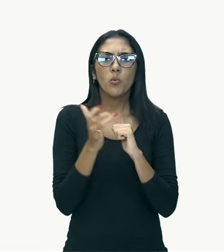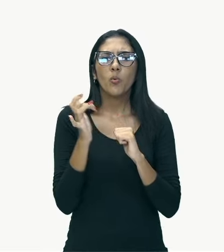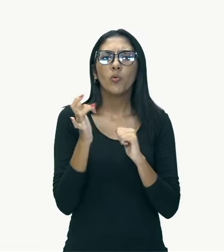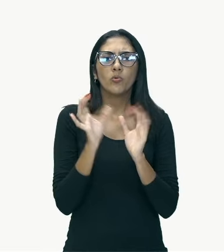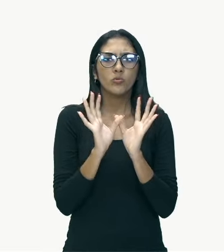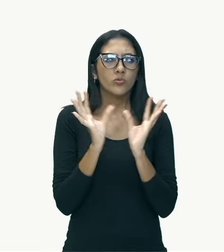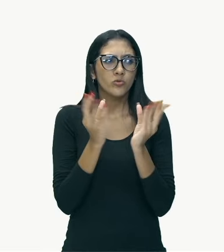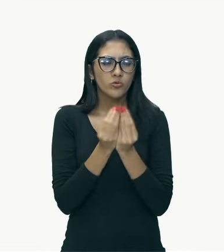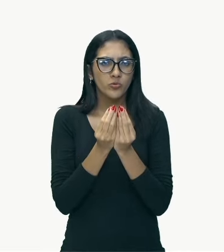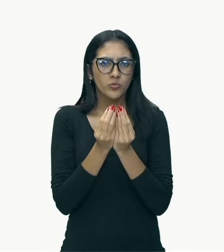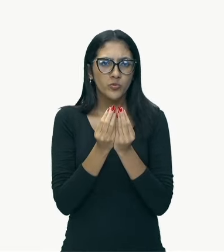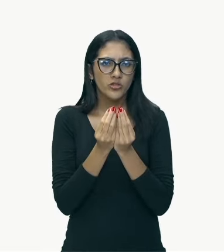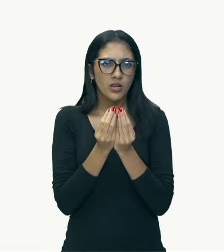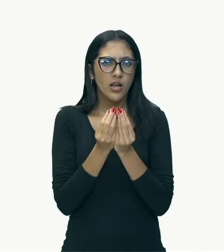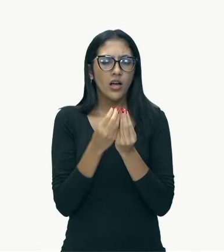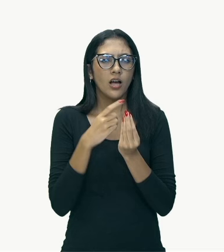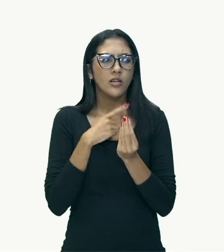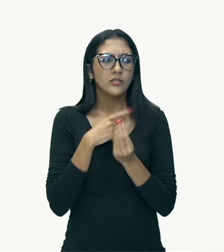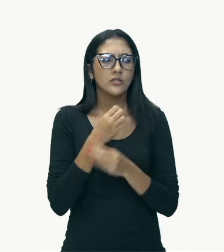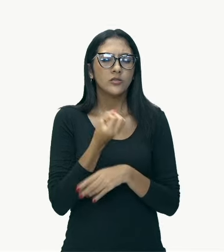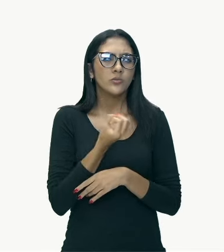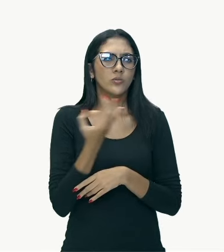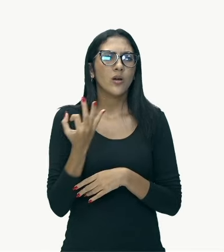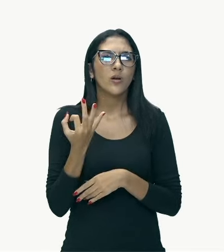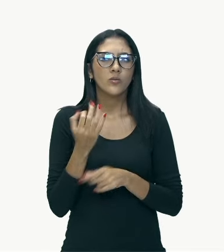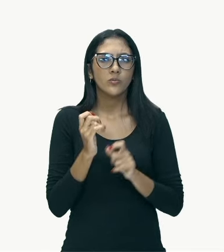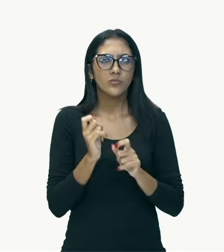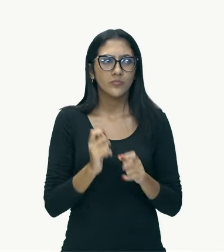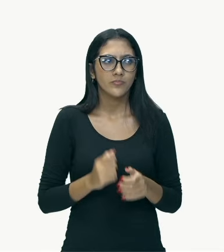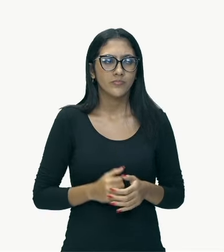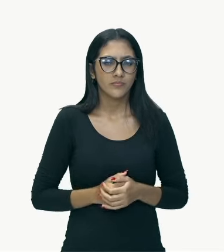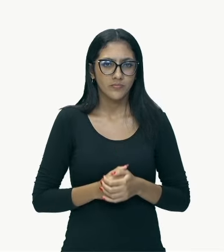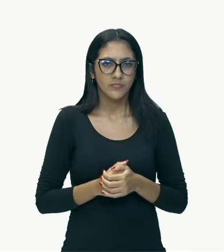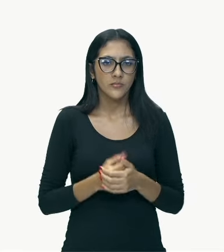De ouro aqui é igual a